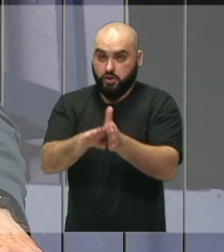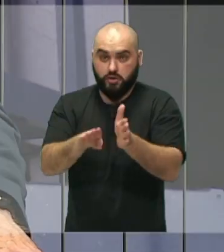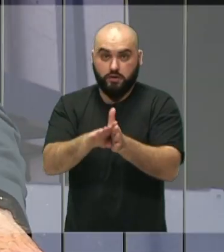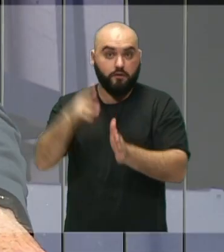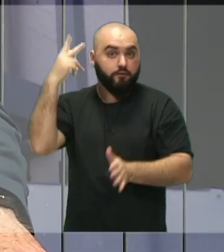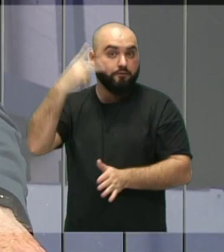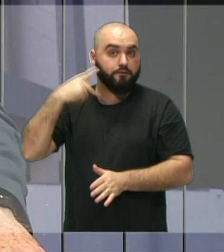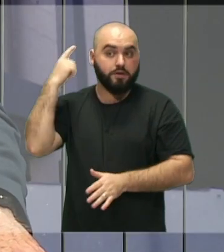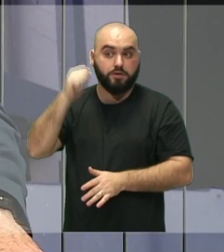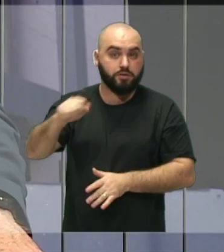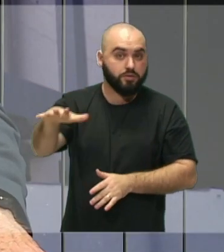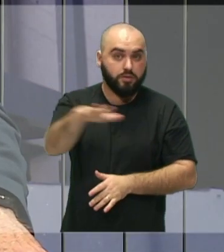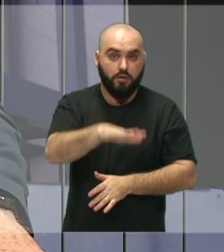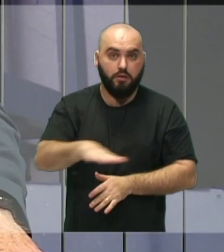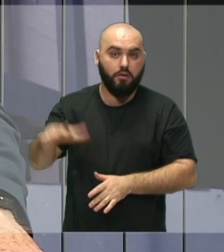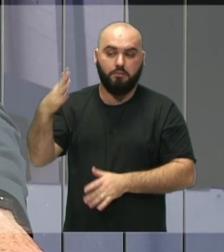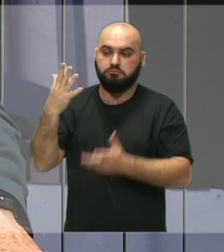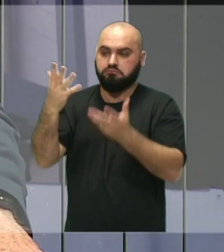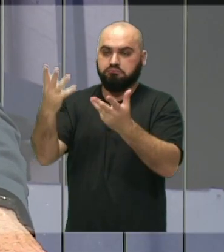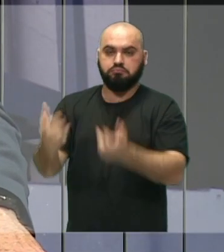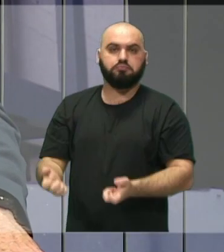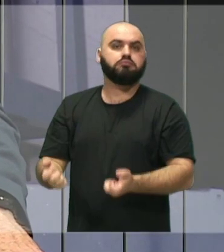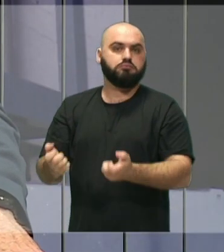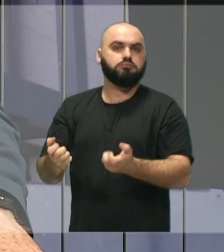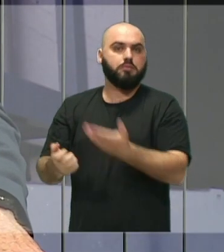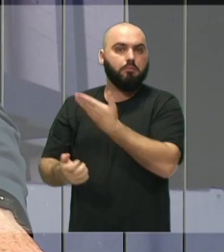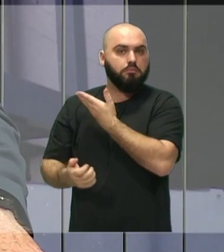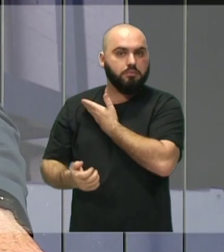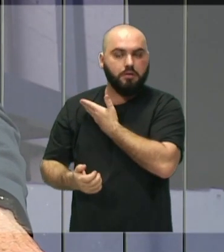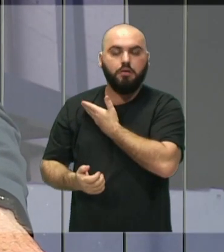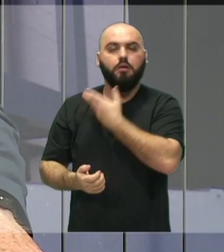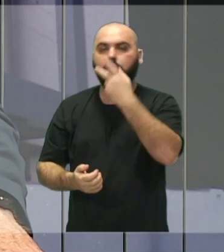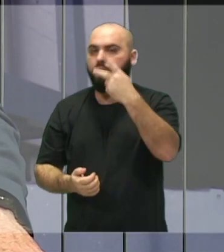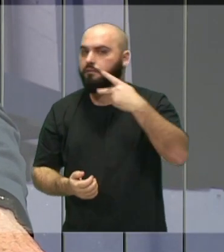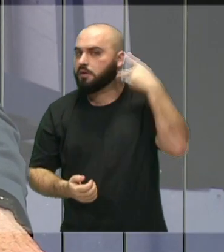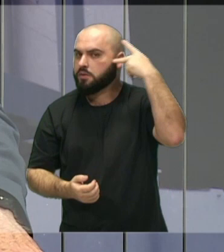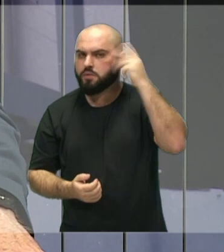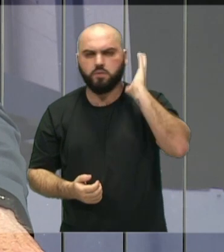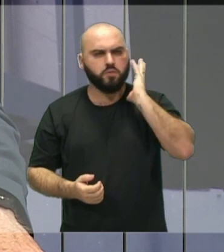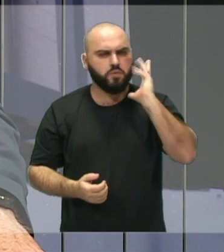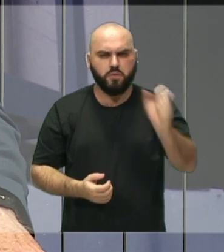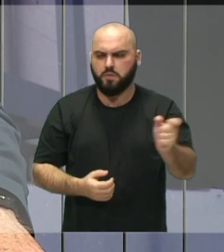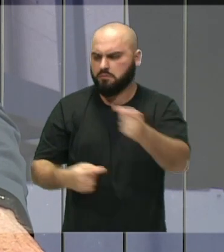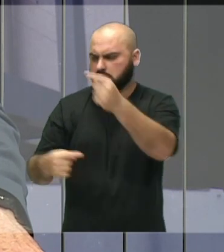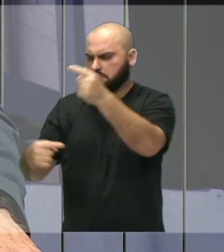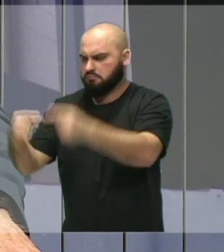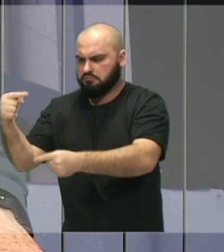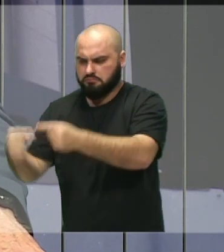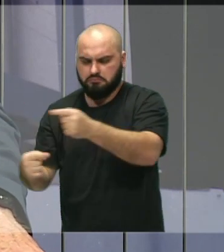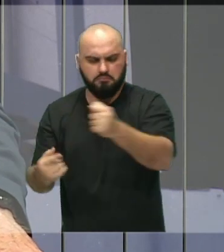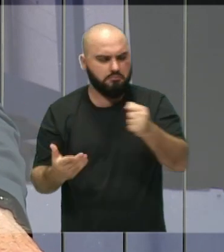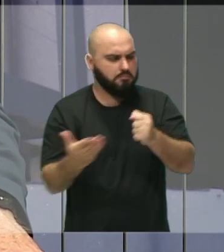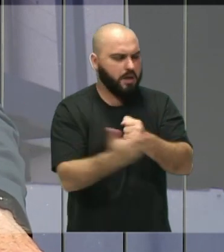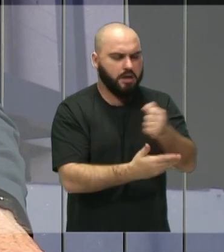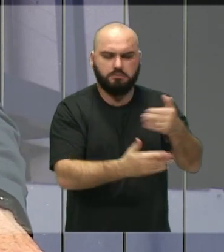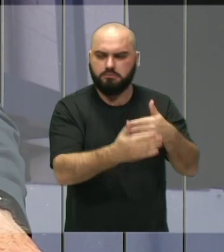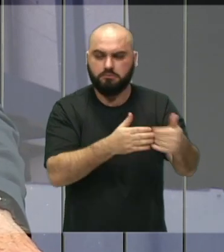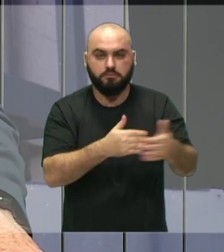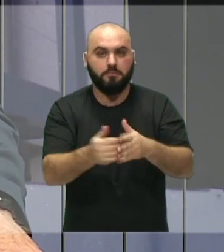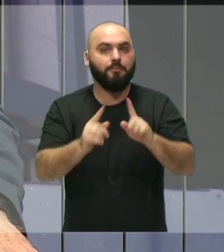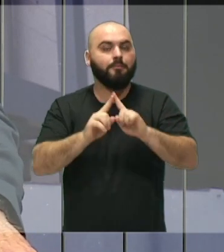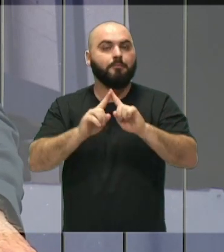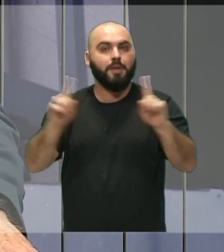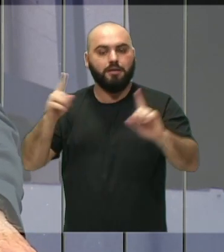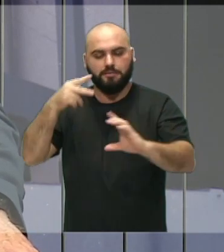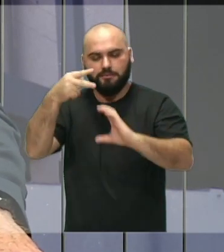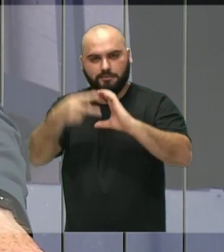no geral, né? Não só pelos meus pares, né, os vereadores todos, tanto da situação quanto da oposição, mas a casa também é